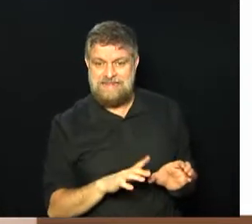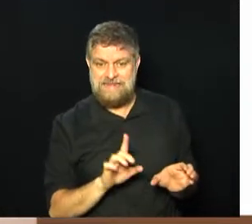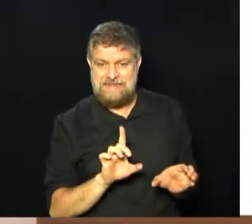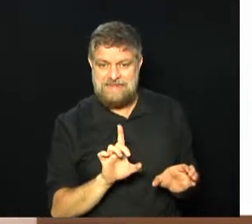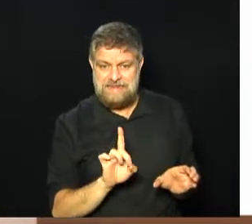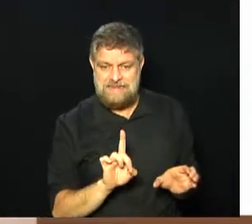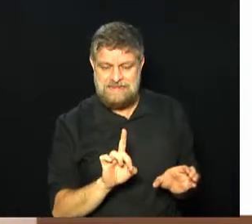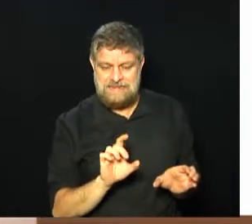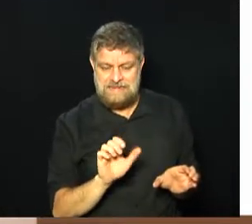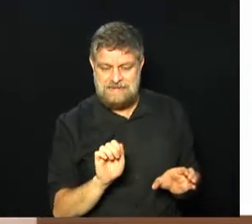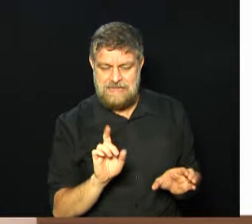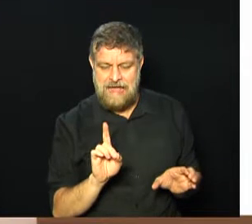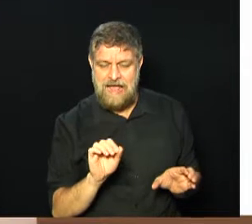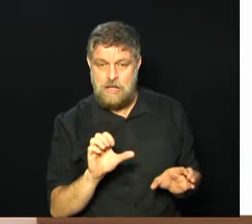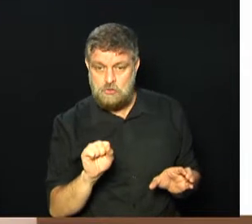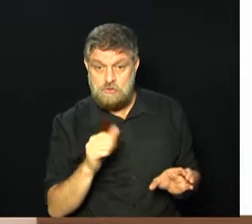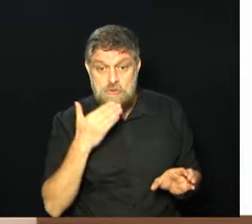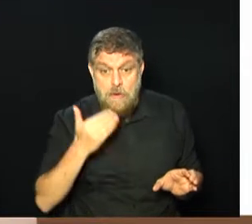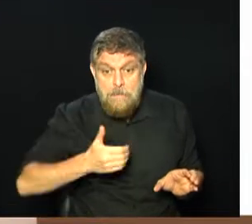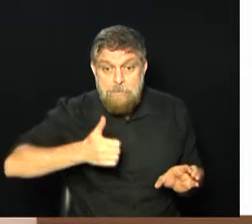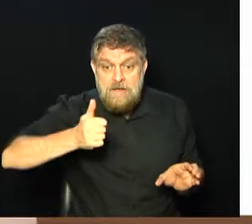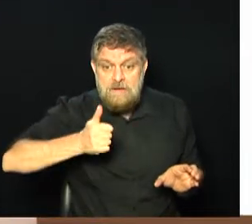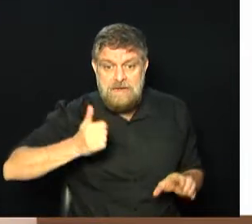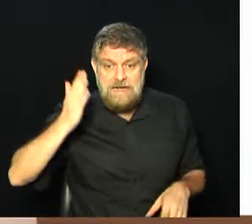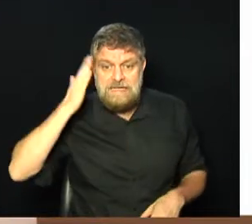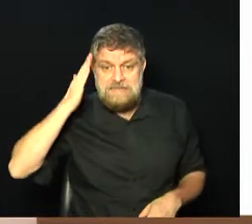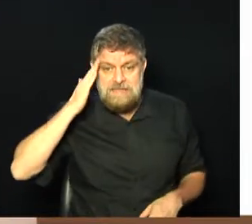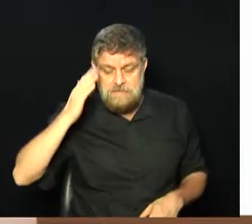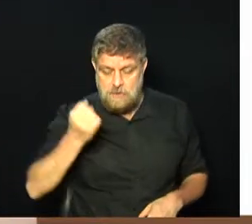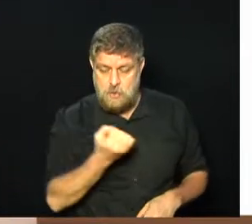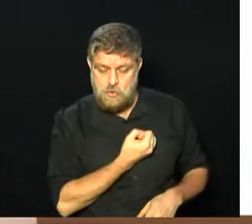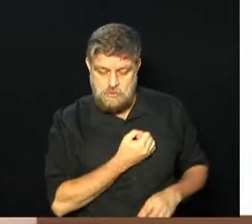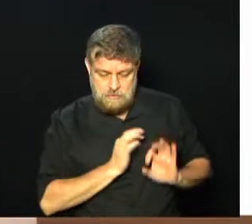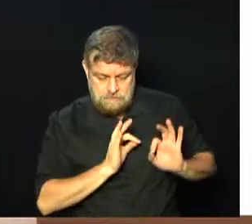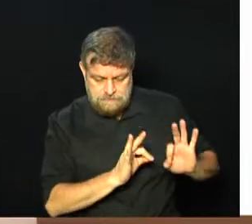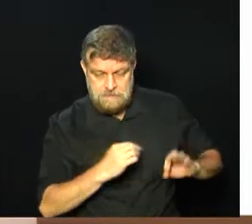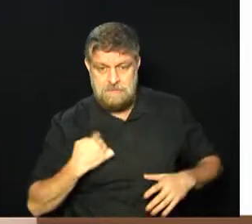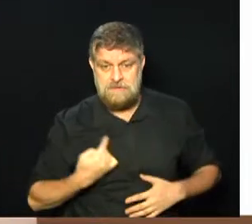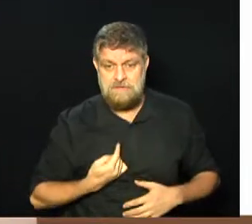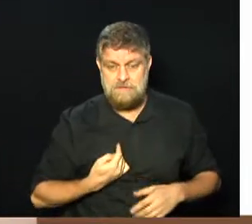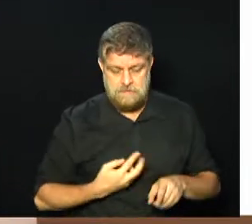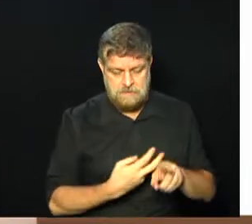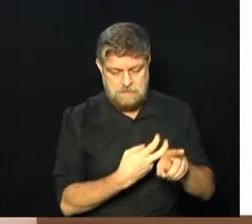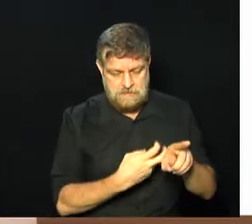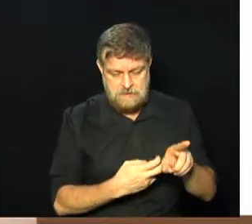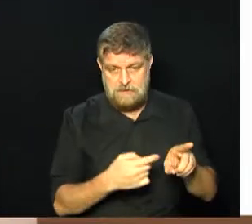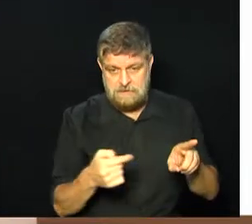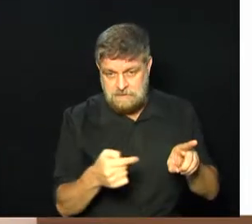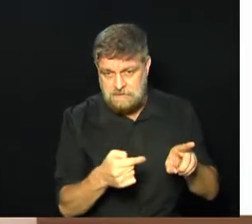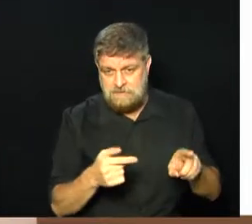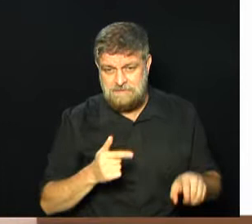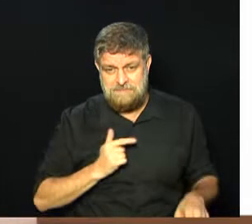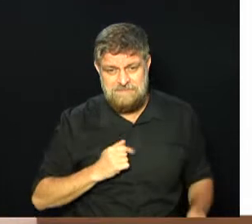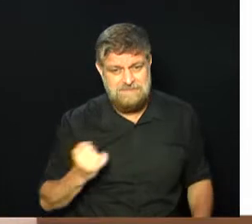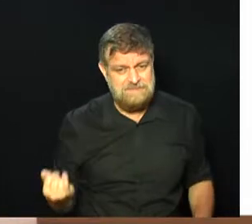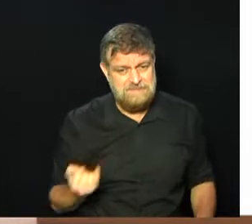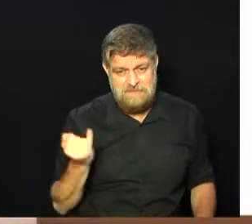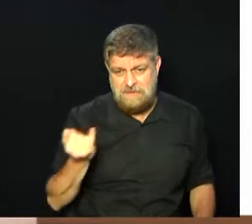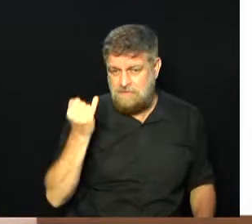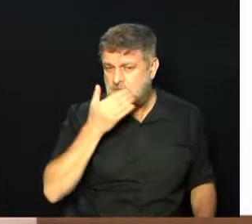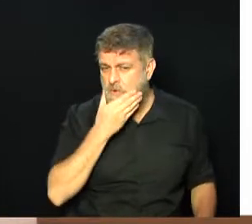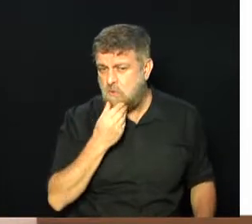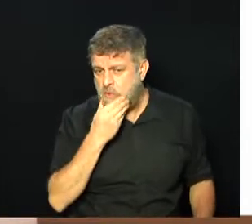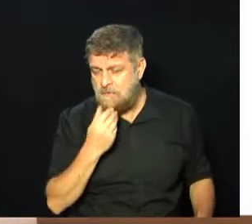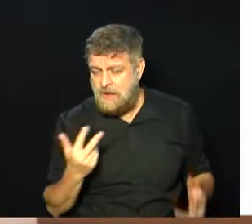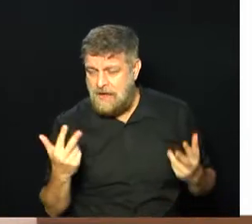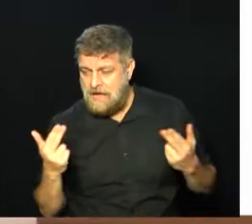a gente já sabe que o câncer de próstata, isso já foi falado, ele é tão importante no homem quanto o